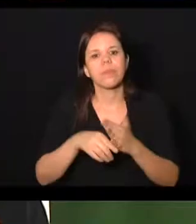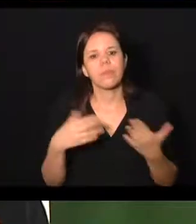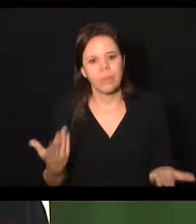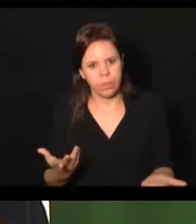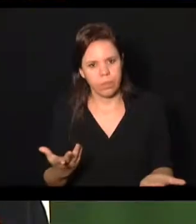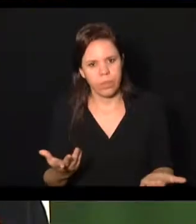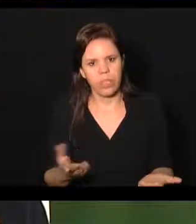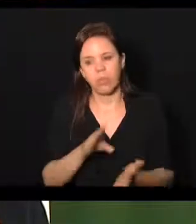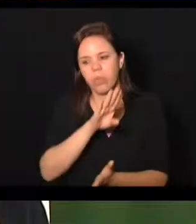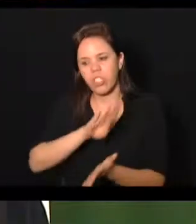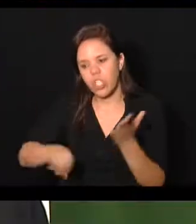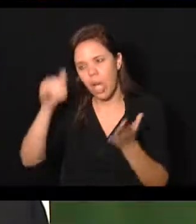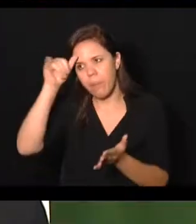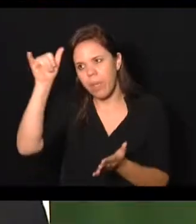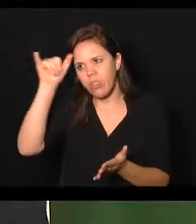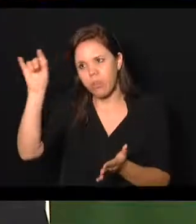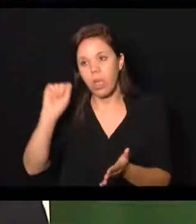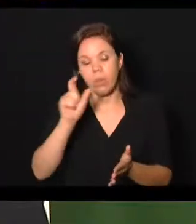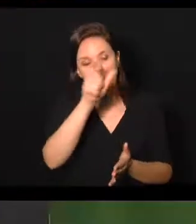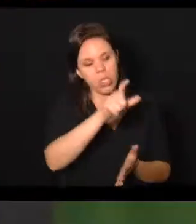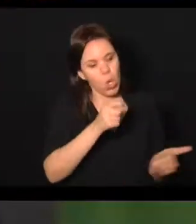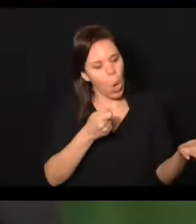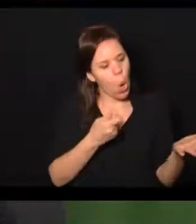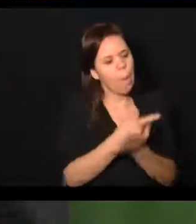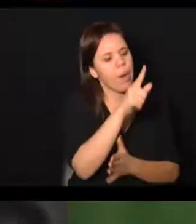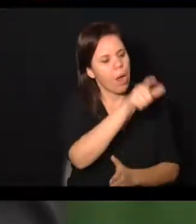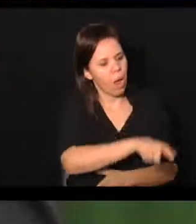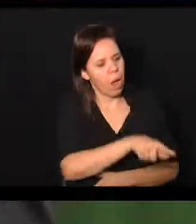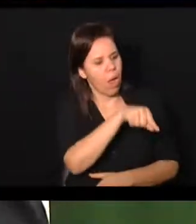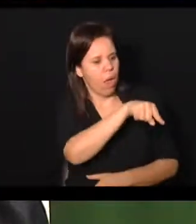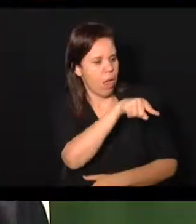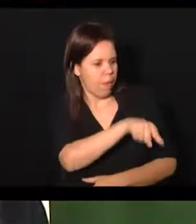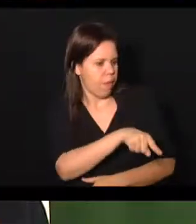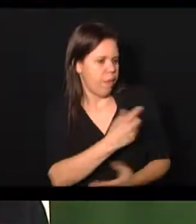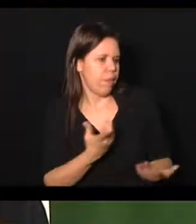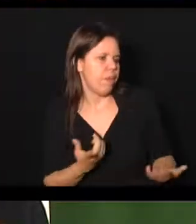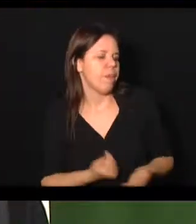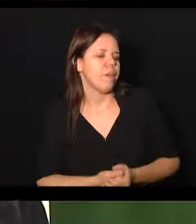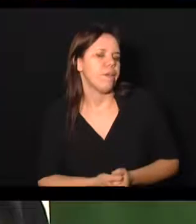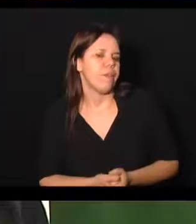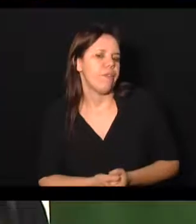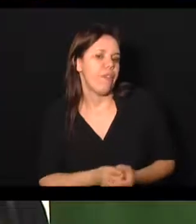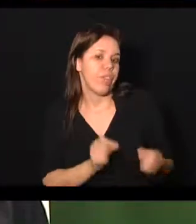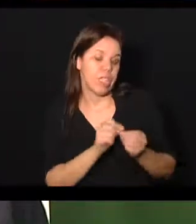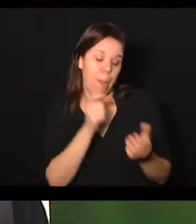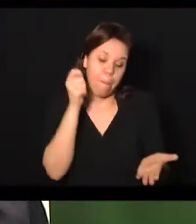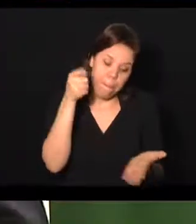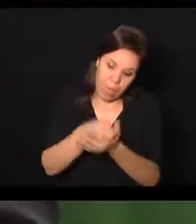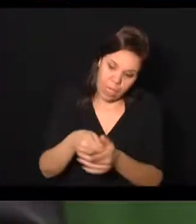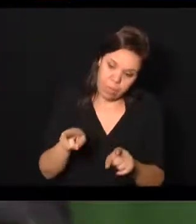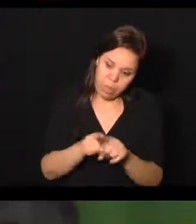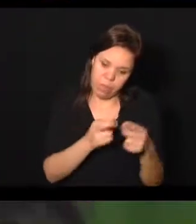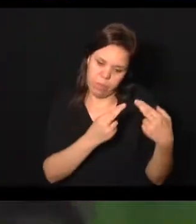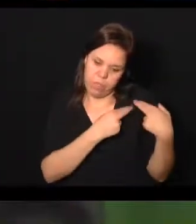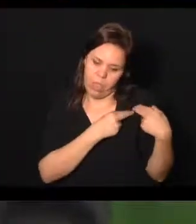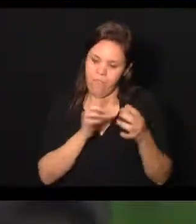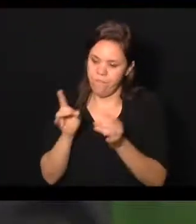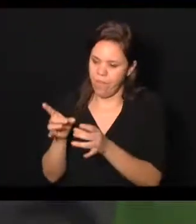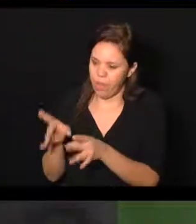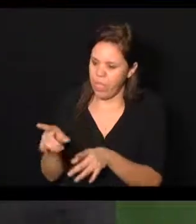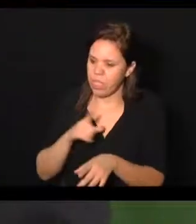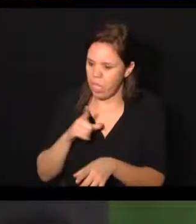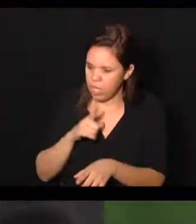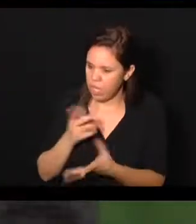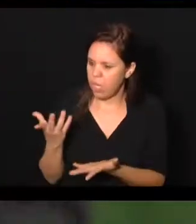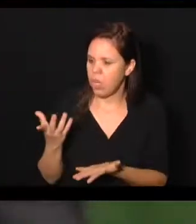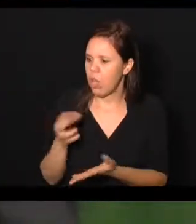tirar essa trava. Aquele que comprar, é claro, ele vai fazer o pagamento, mas aquele que vende é que terá que